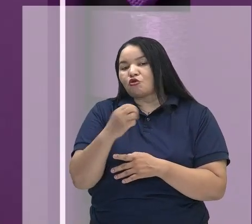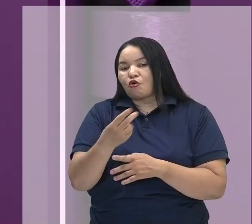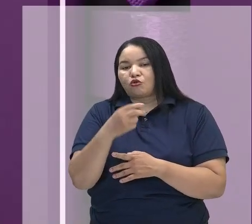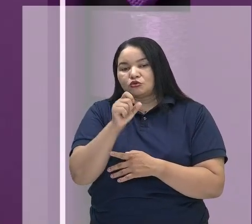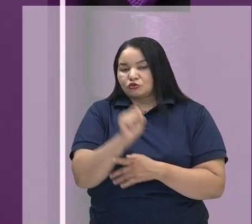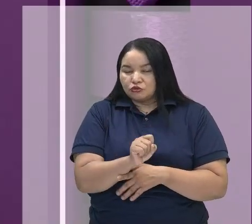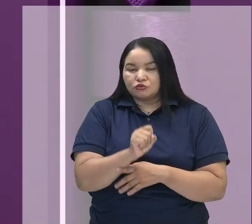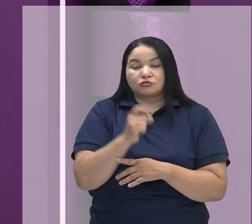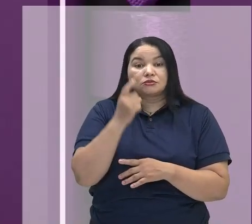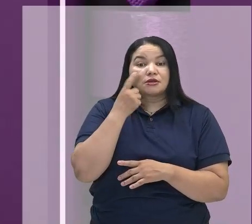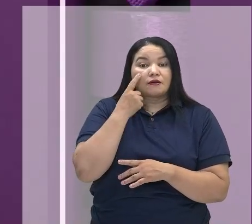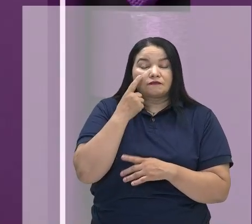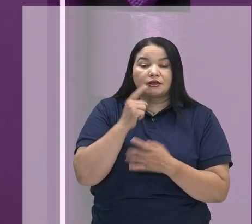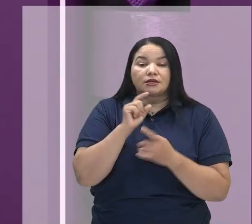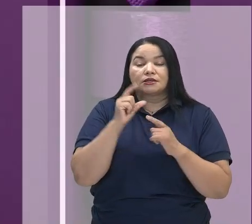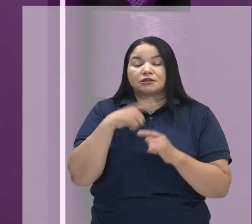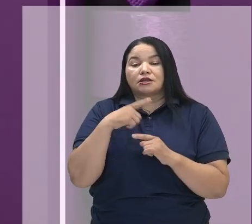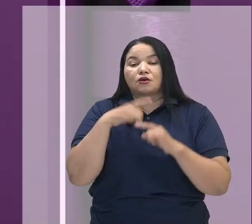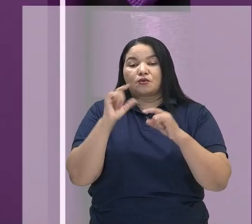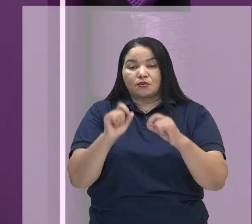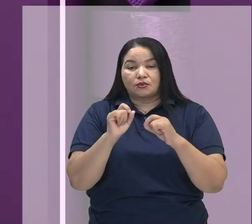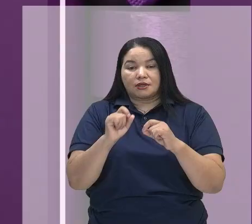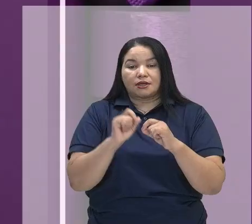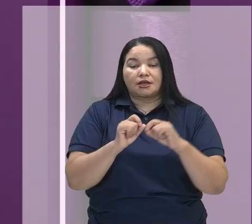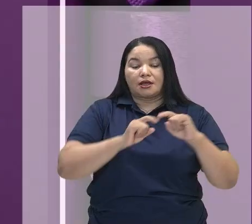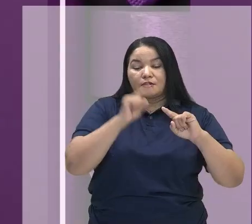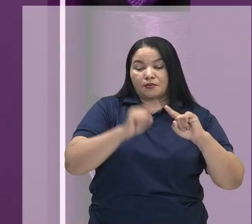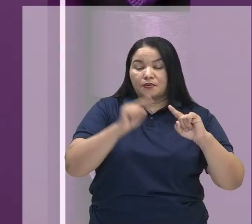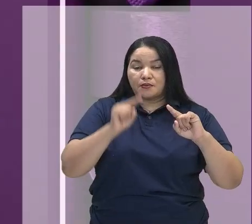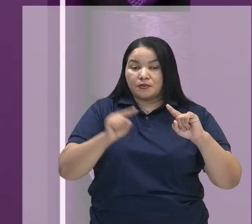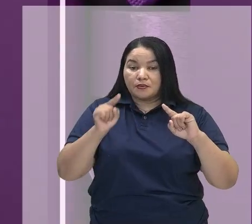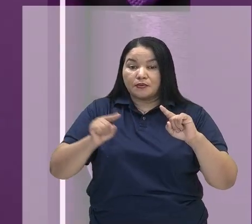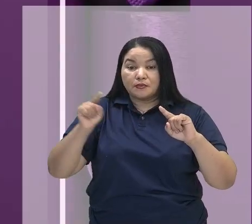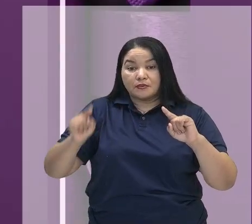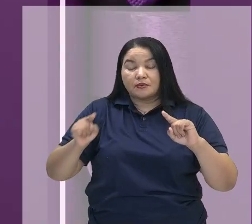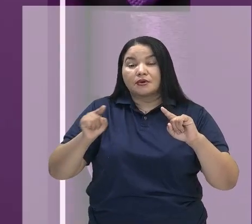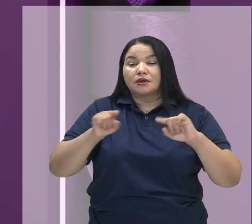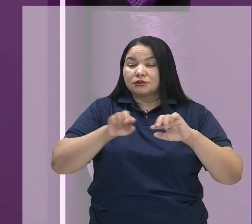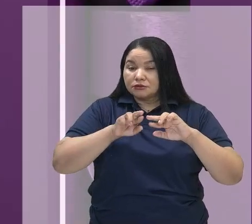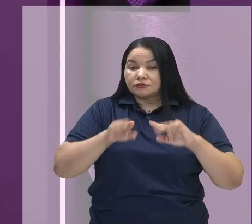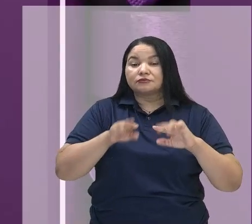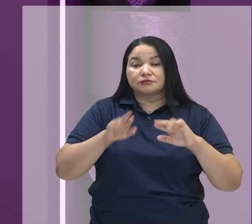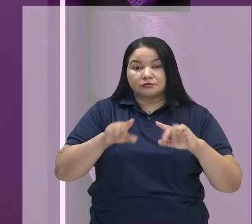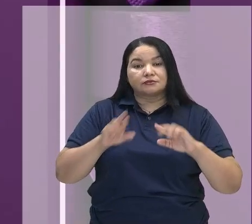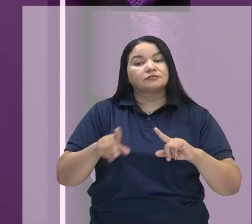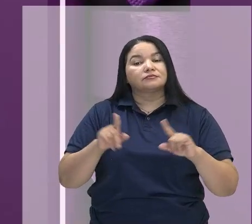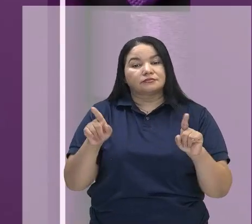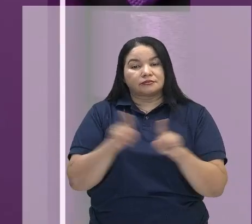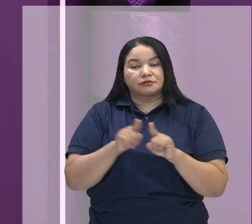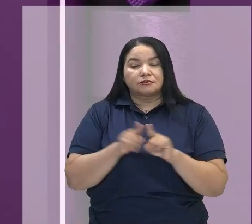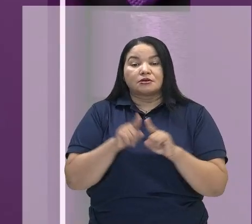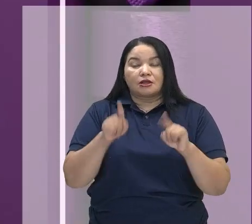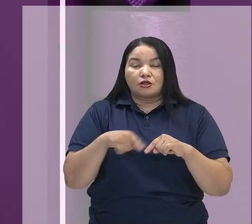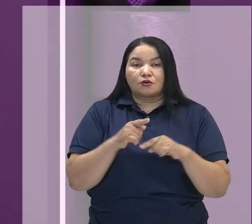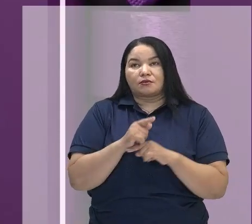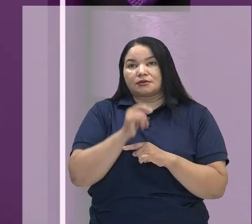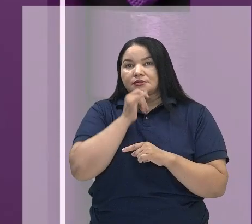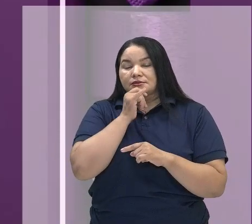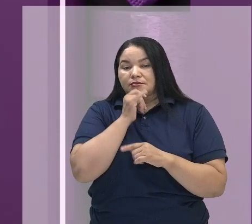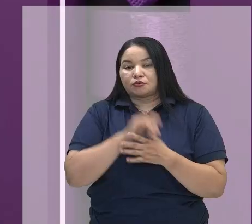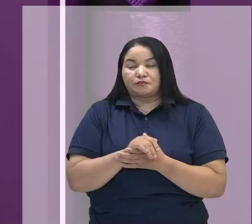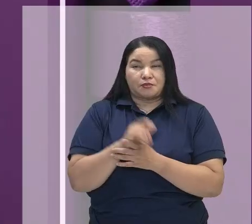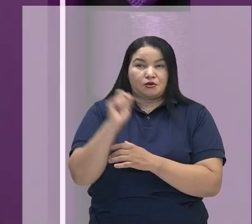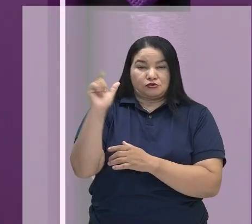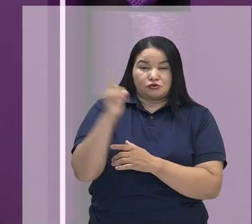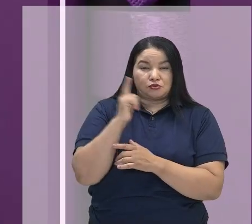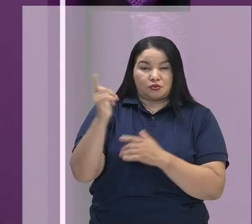iria verificar perfeitamente pelo gráfico de linhas a variação. No verão, por exemplo, né? que